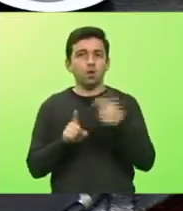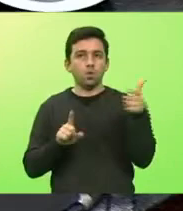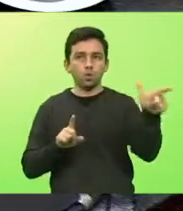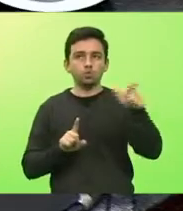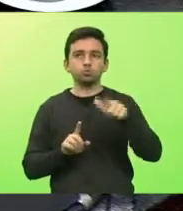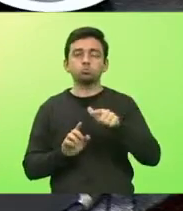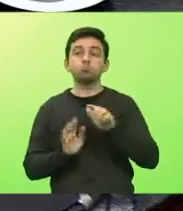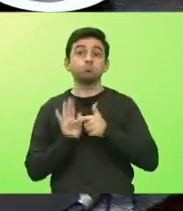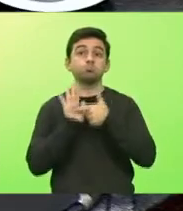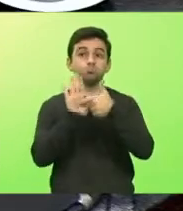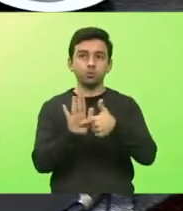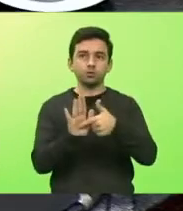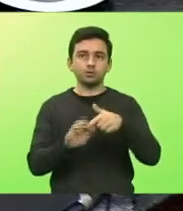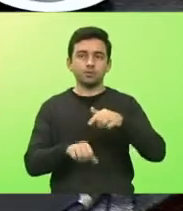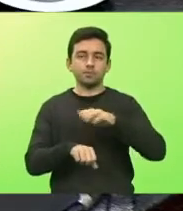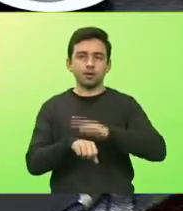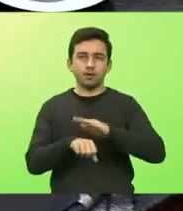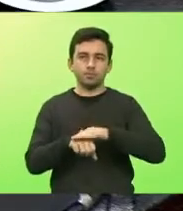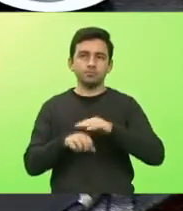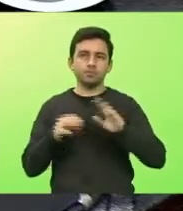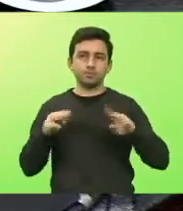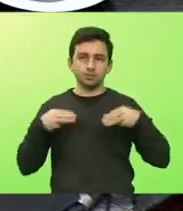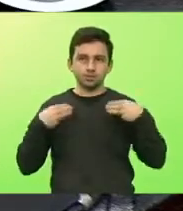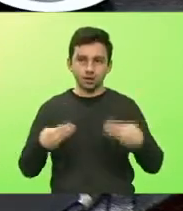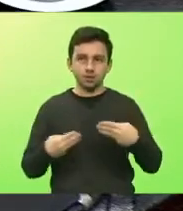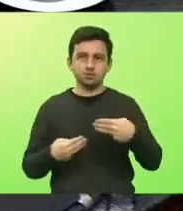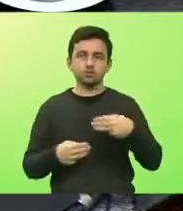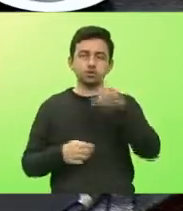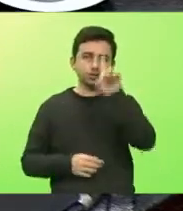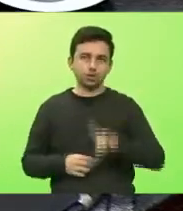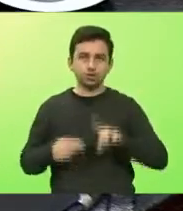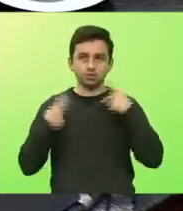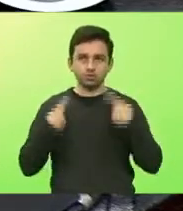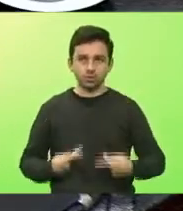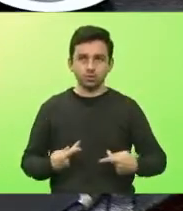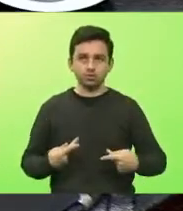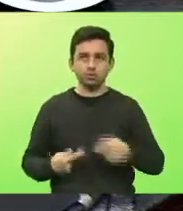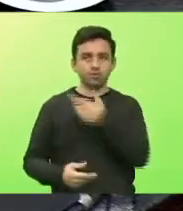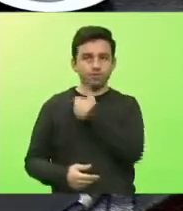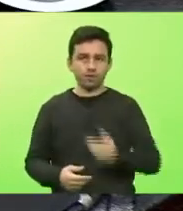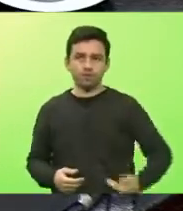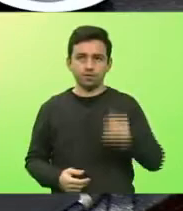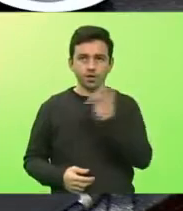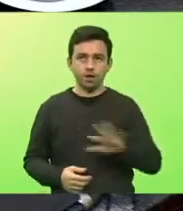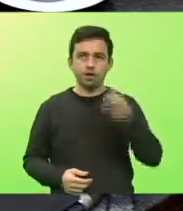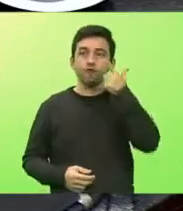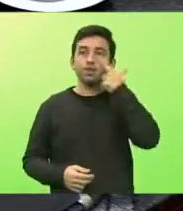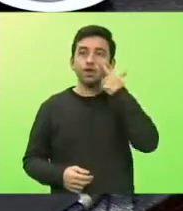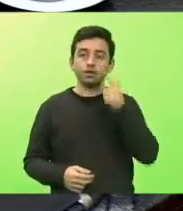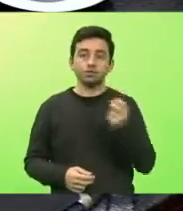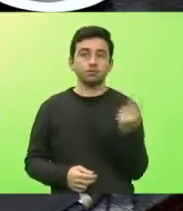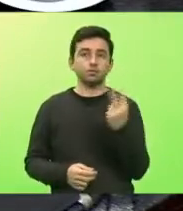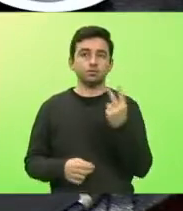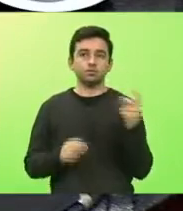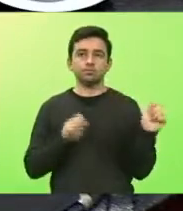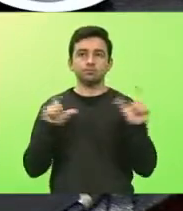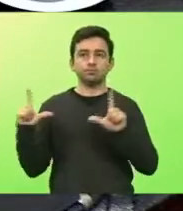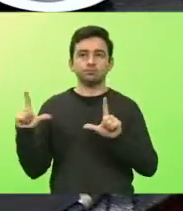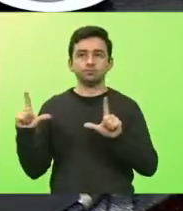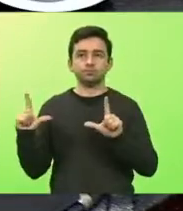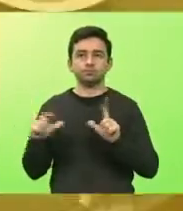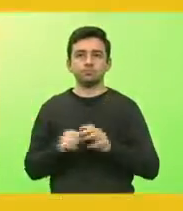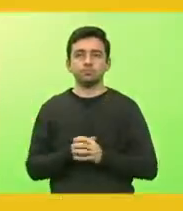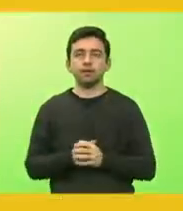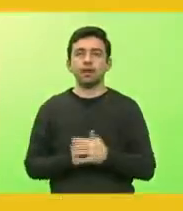Ministério dos Direitos Humanos e do Governo Federal, como vocês podem ver na imagem 2, que vocês vão ver aí na tela. A ministra